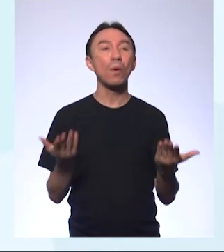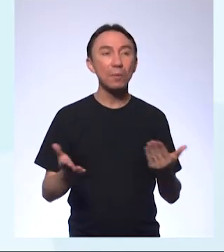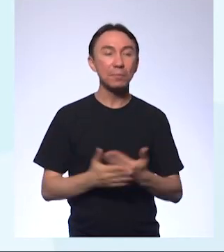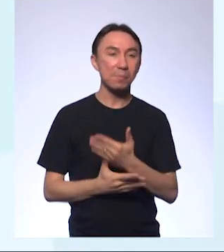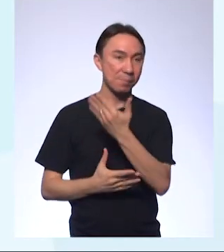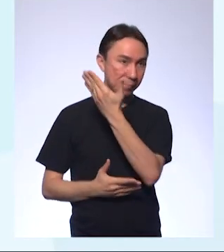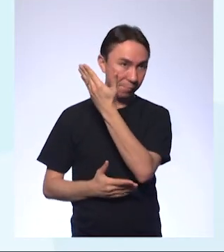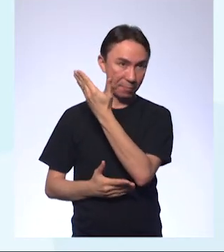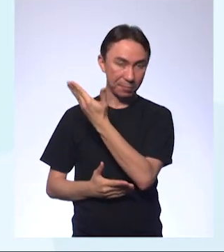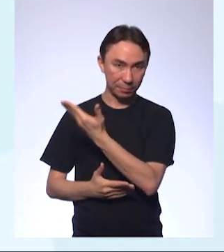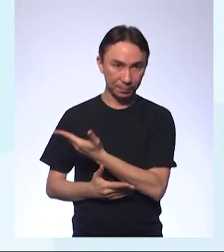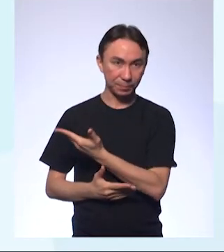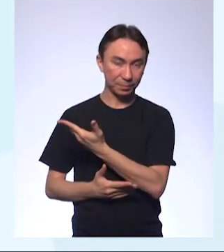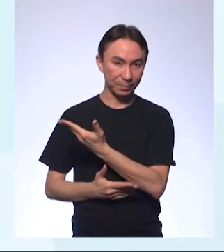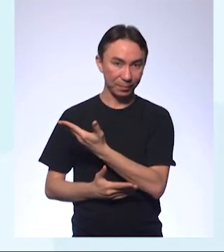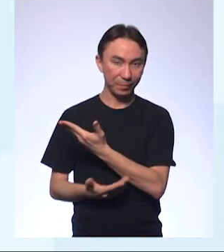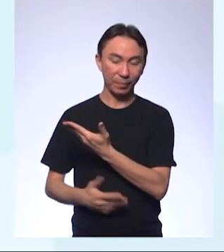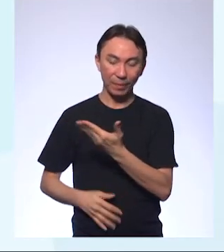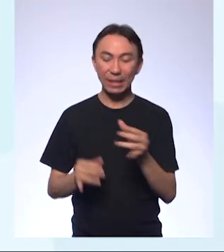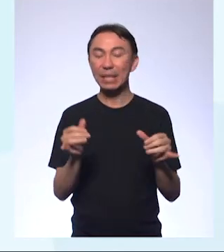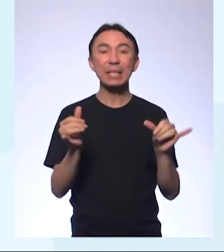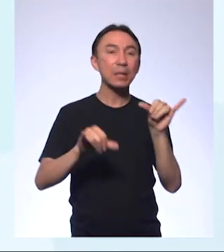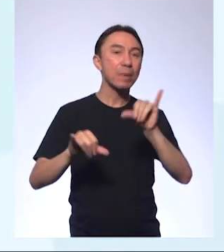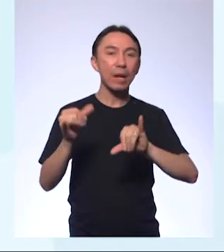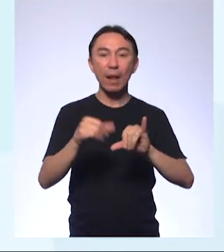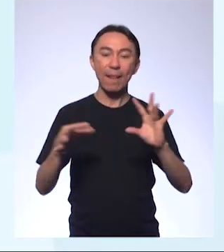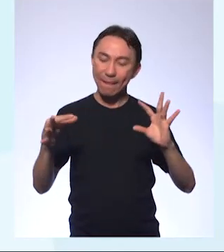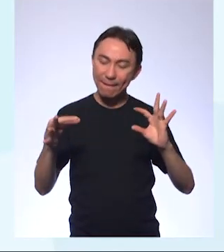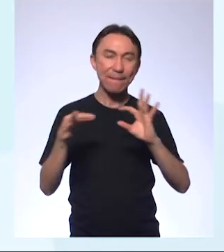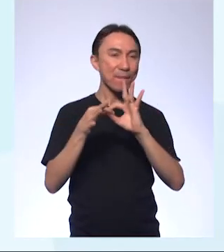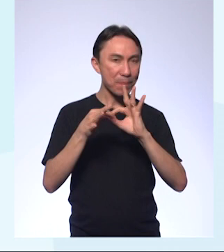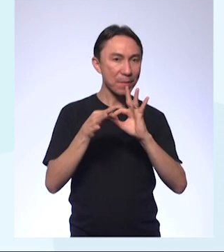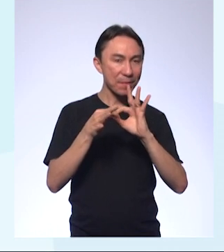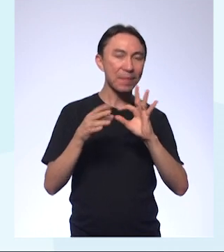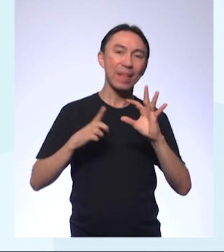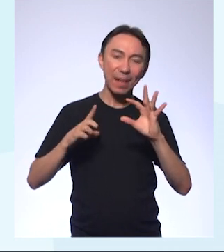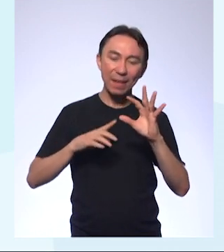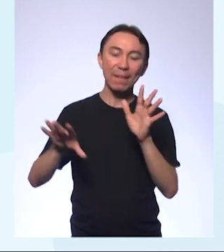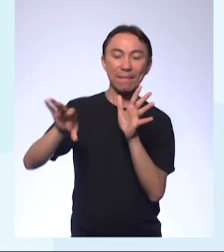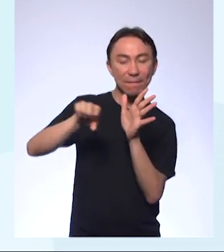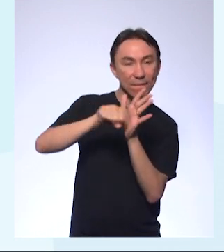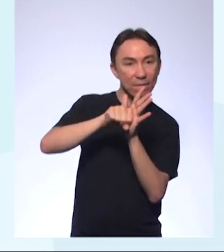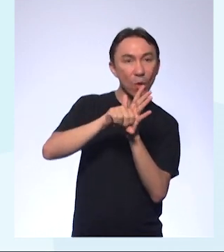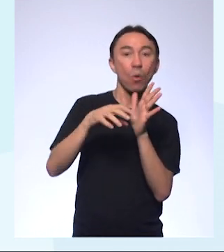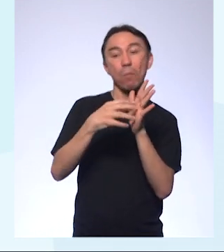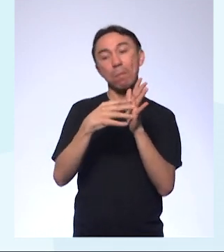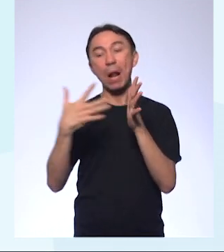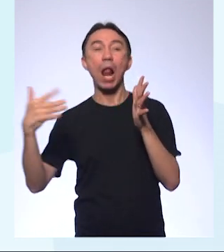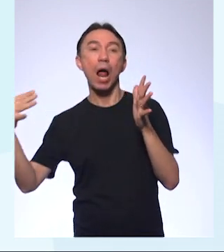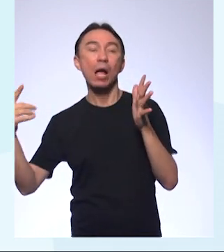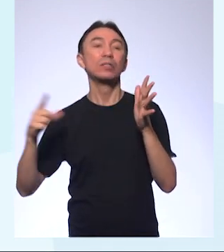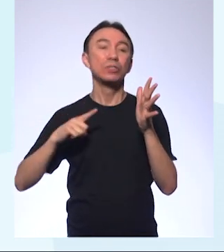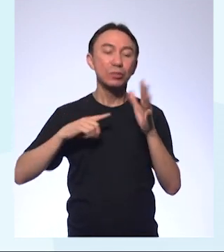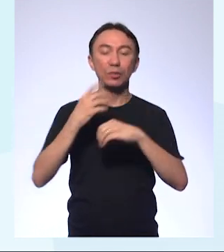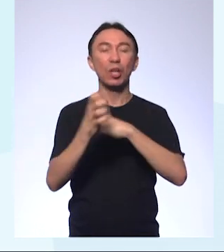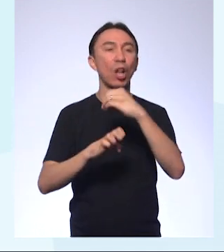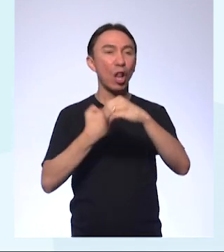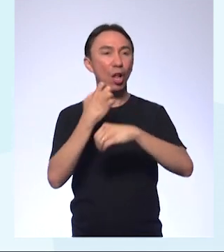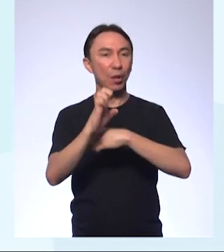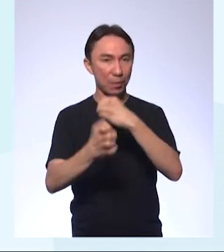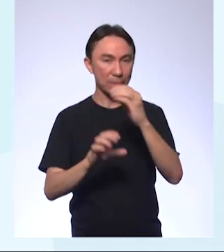construir o conceito de ligação química em termos das atrações e repulsões entre elétrons